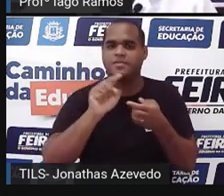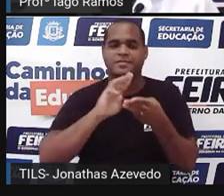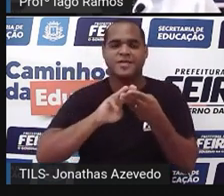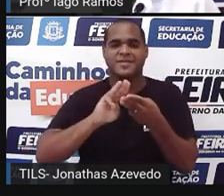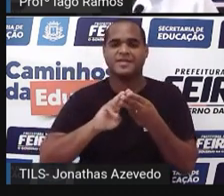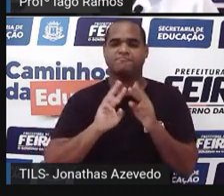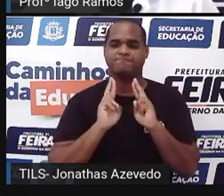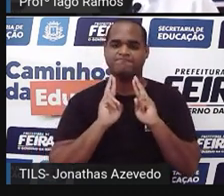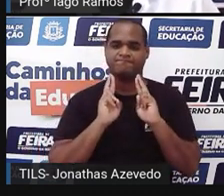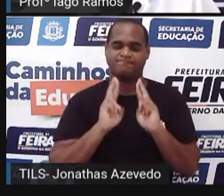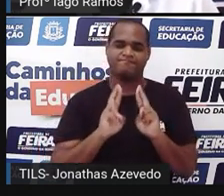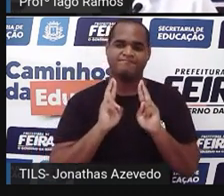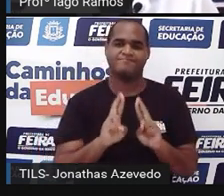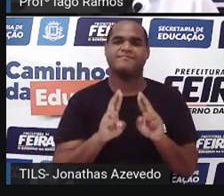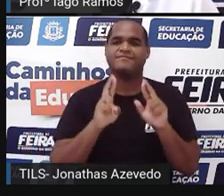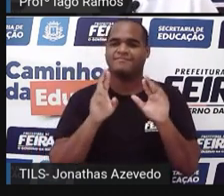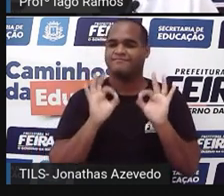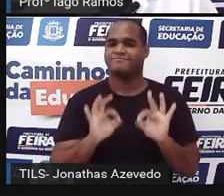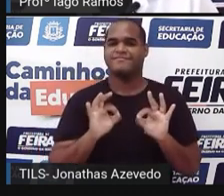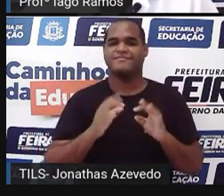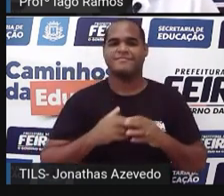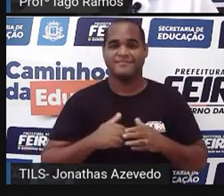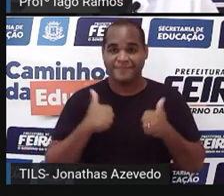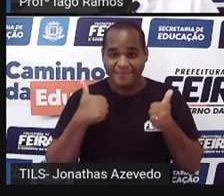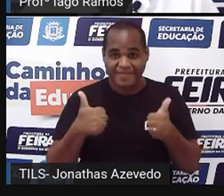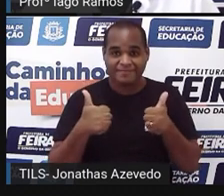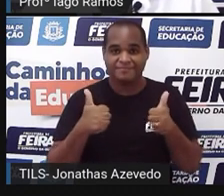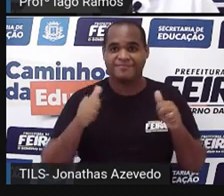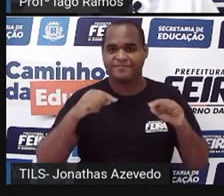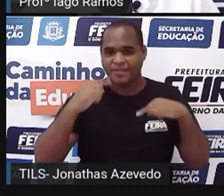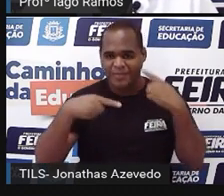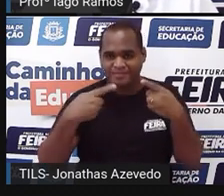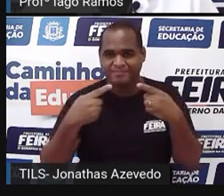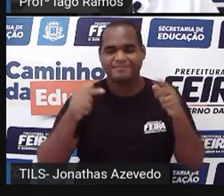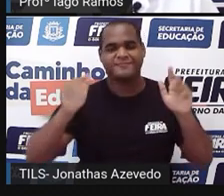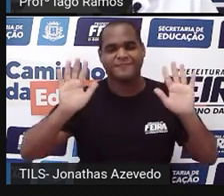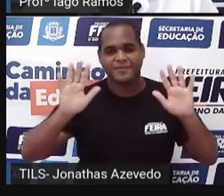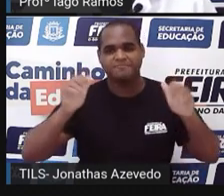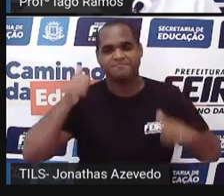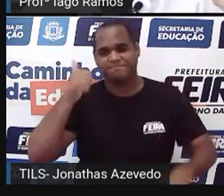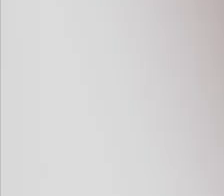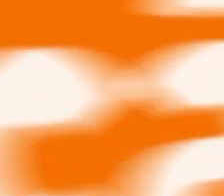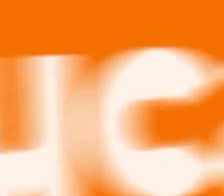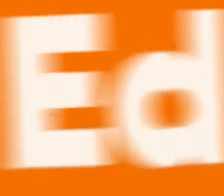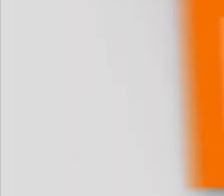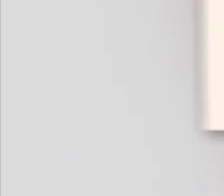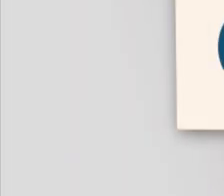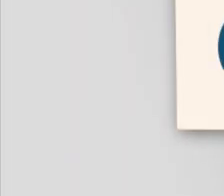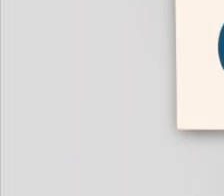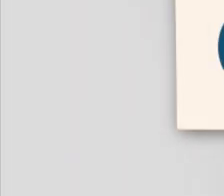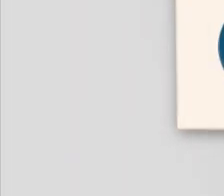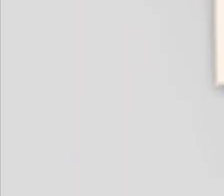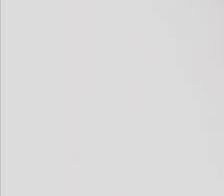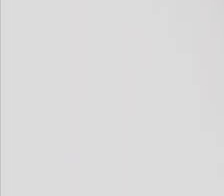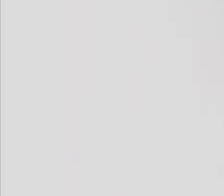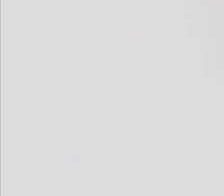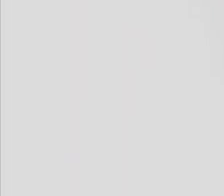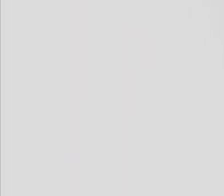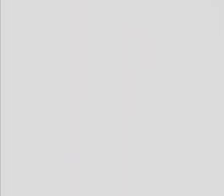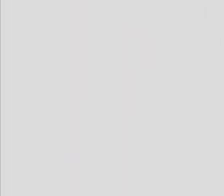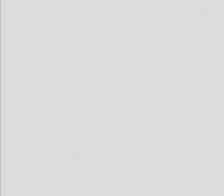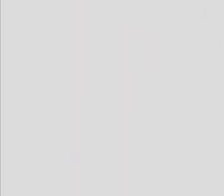problema matemática é solução é isso aí até a próxima valeu vai lá E aí